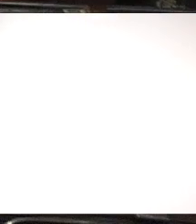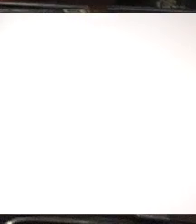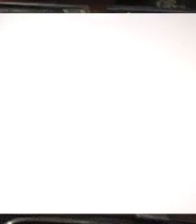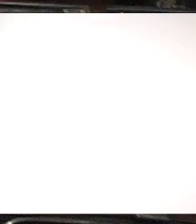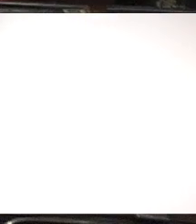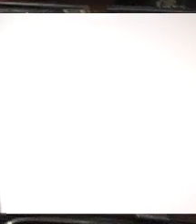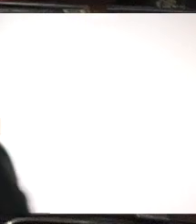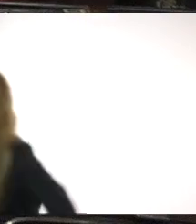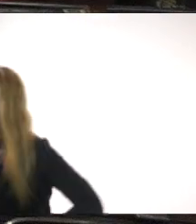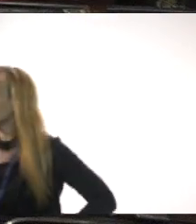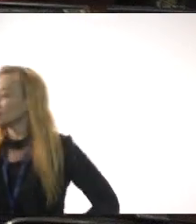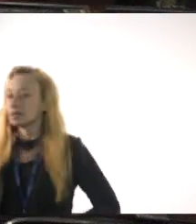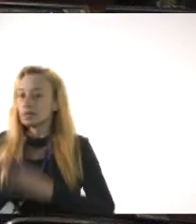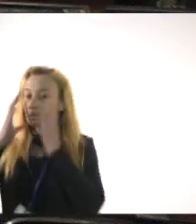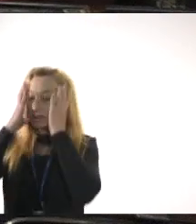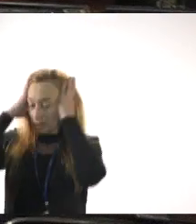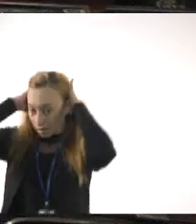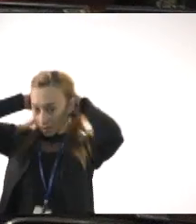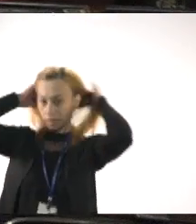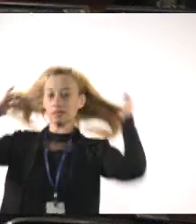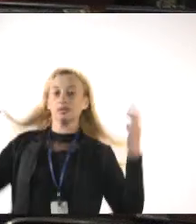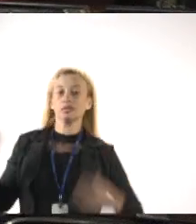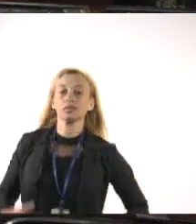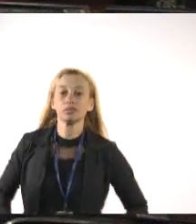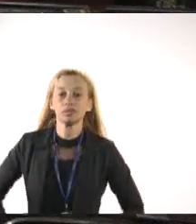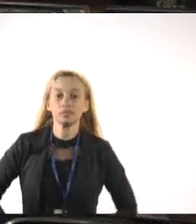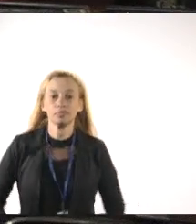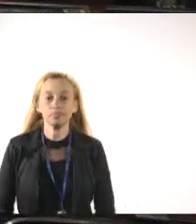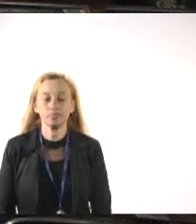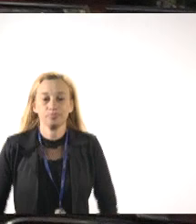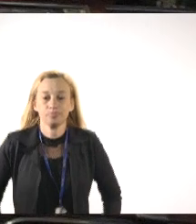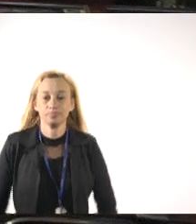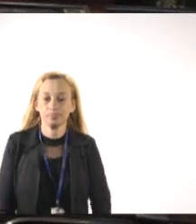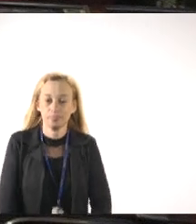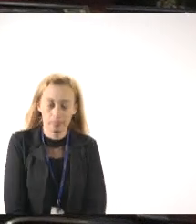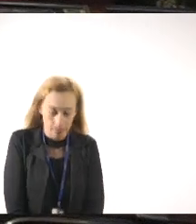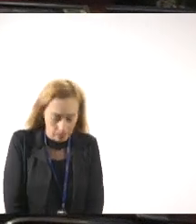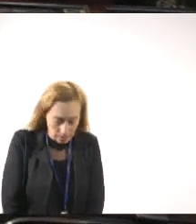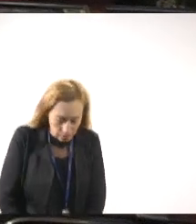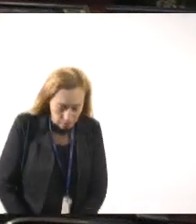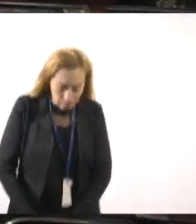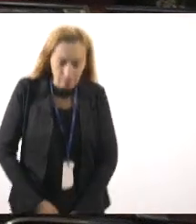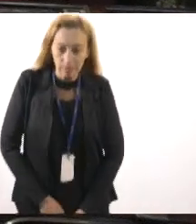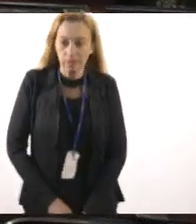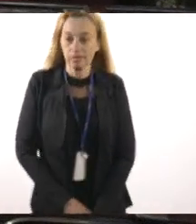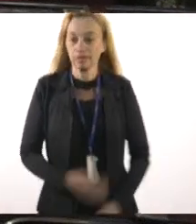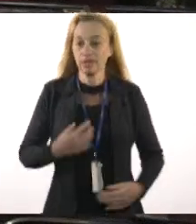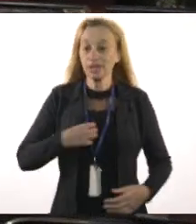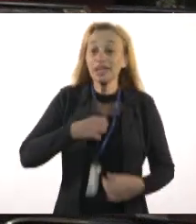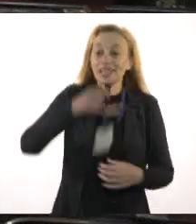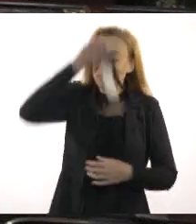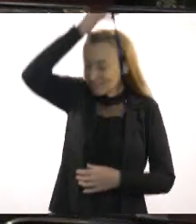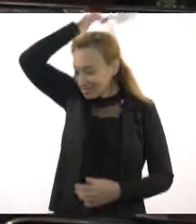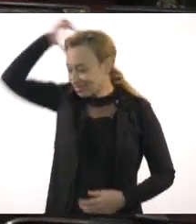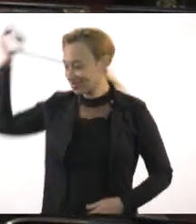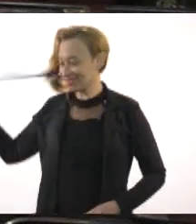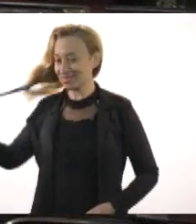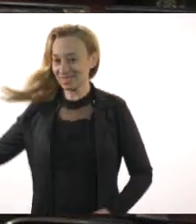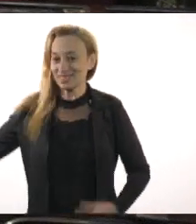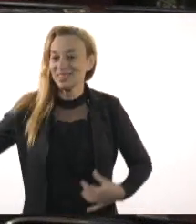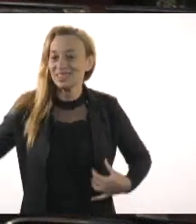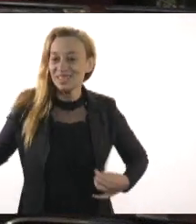declaro aberta a sessão solene de abertura da campanha da fraternidade. Tem um tema, isso aqui eu que acrescentei o tema, que eu acho que seria importante também falar. Tá bom. Se você quiser